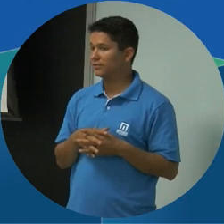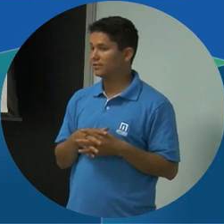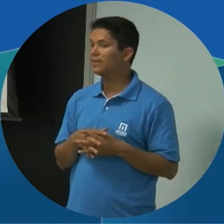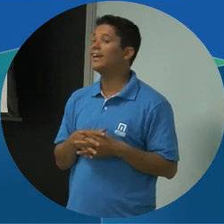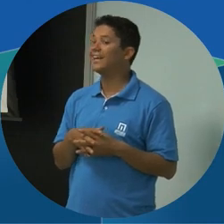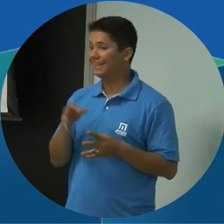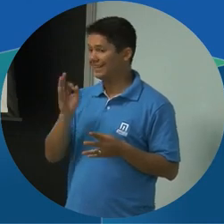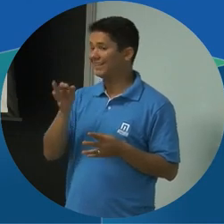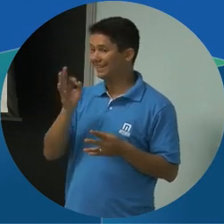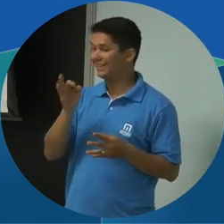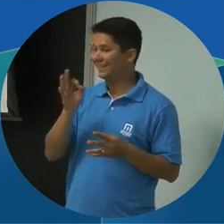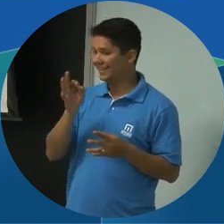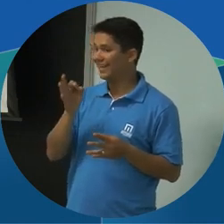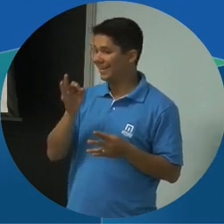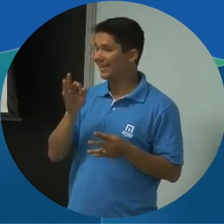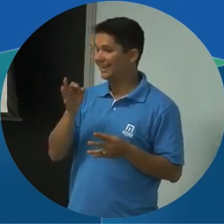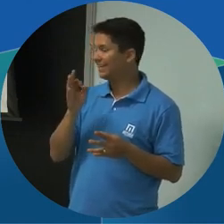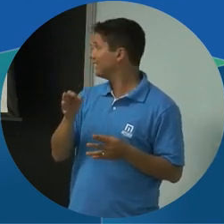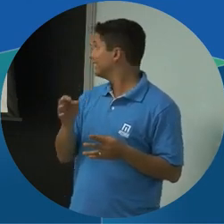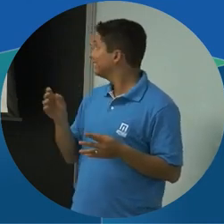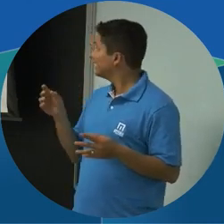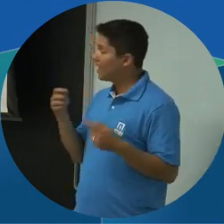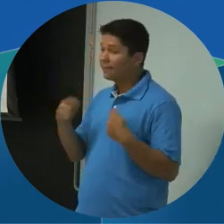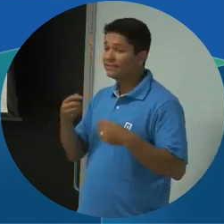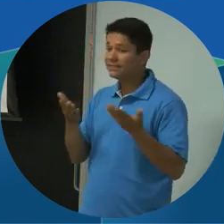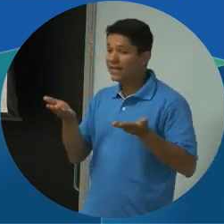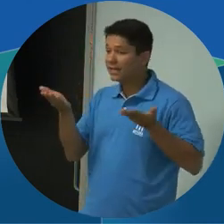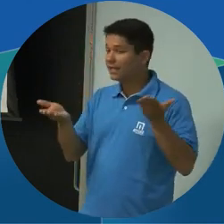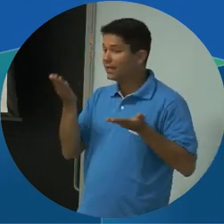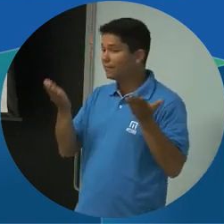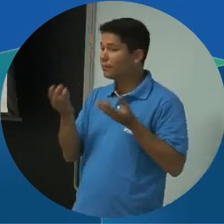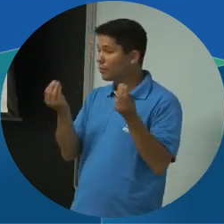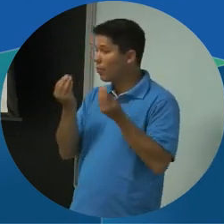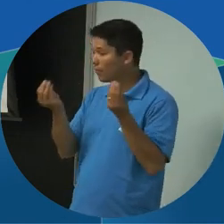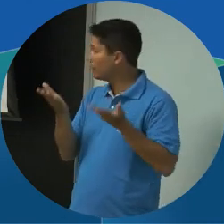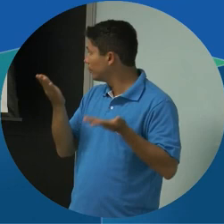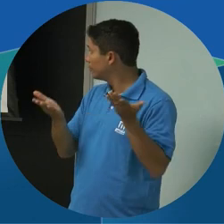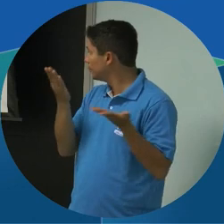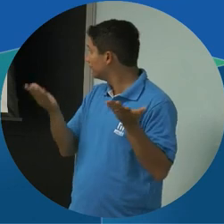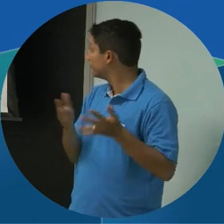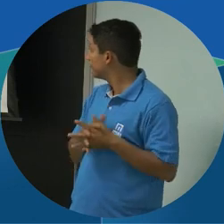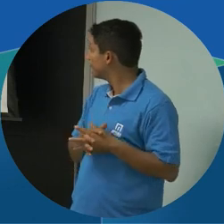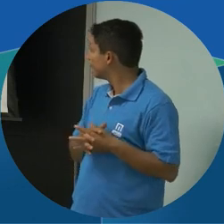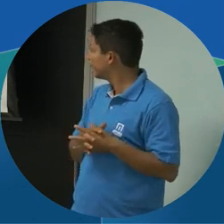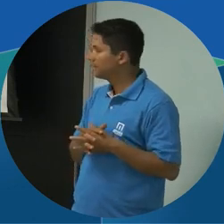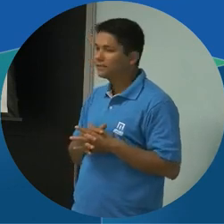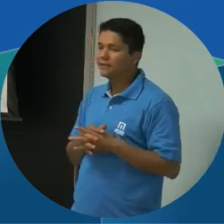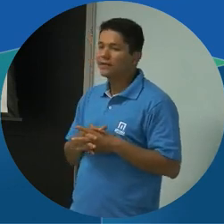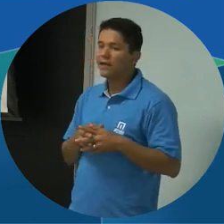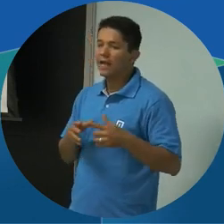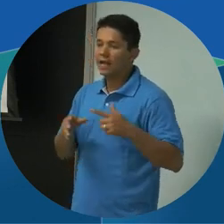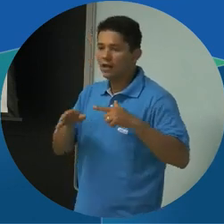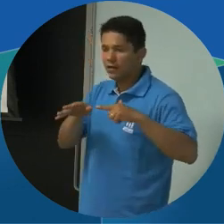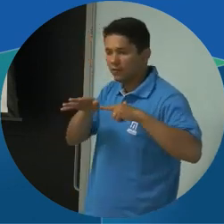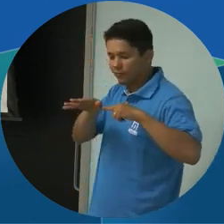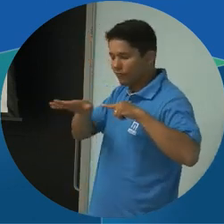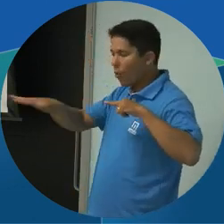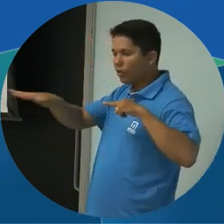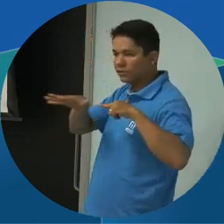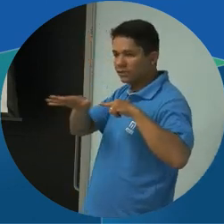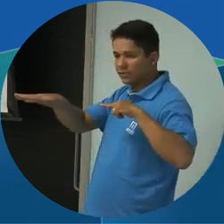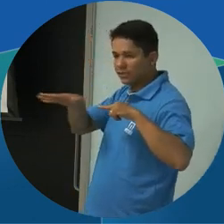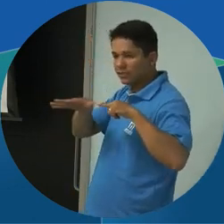a força que o jato exerce sobre a superfície tem que ser suficiente para que o